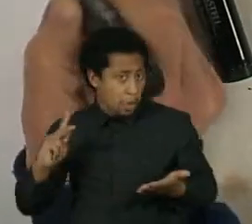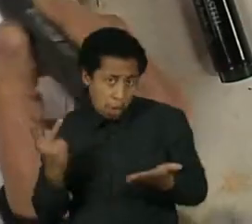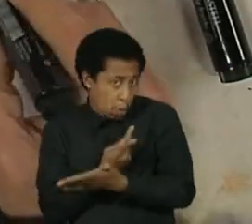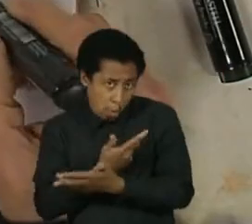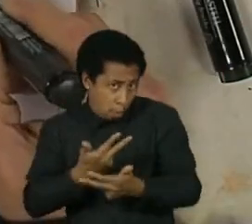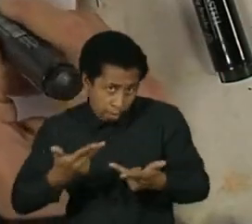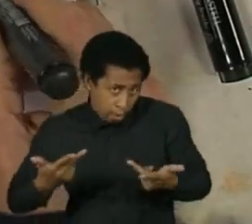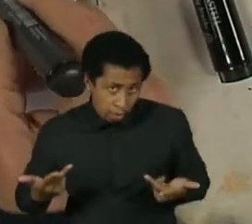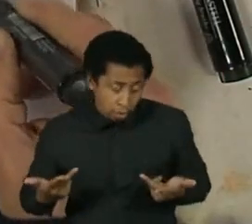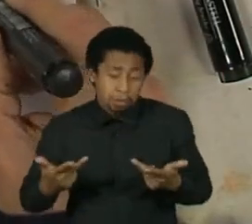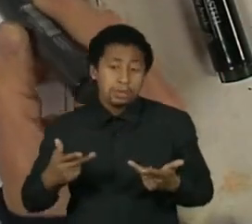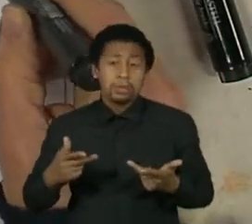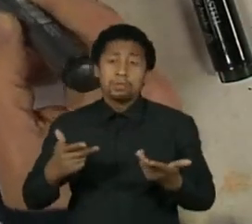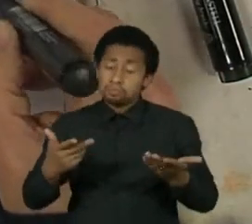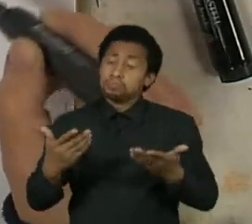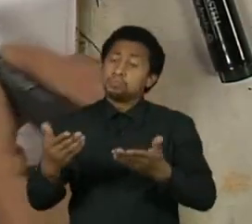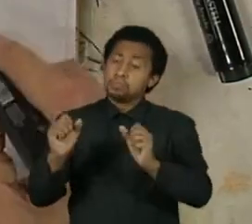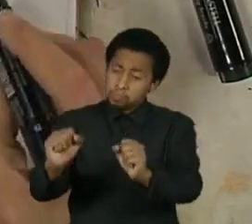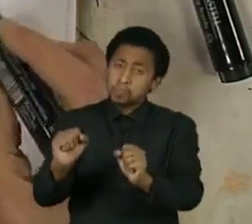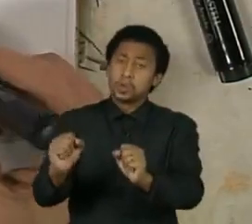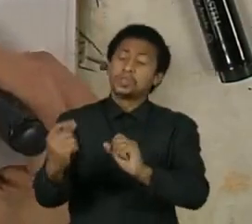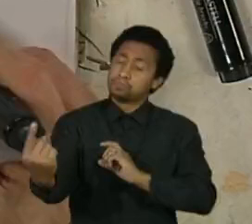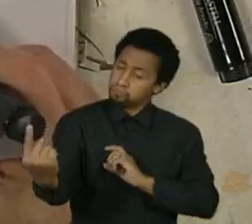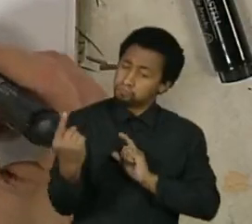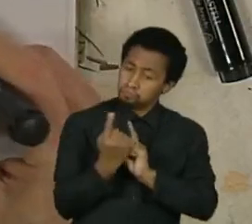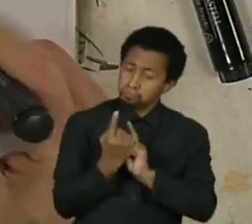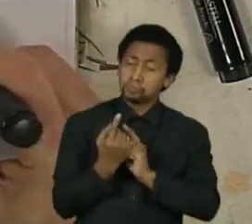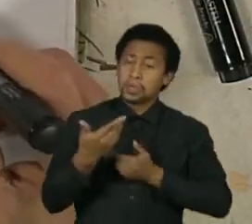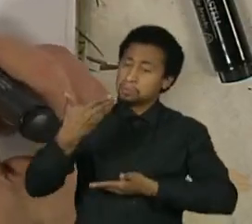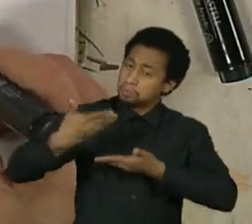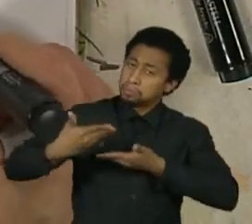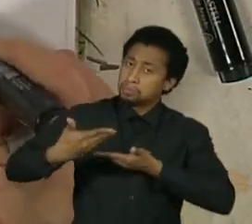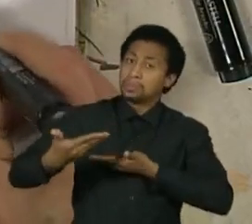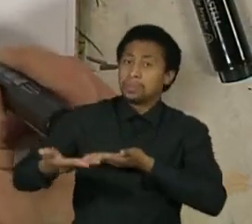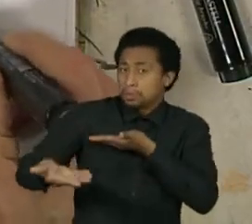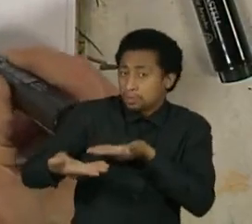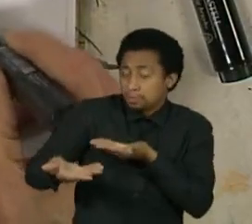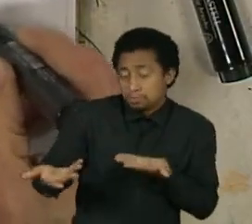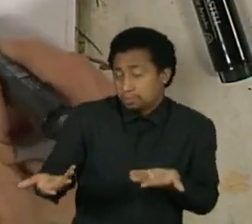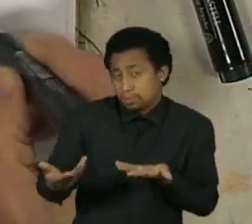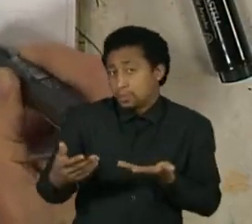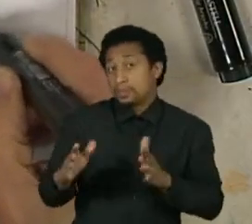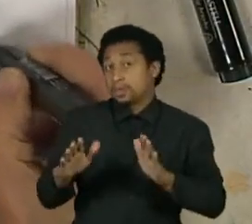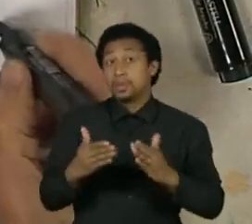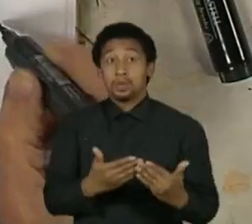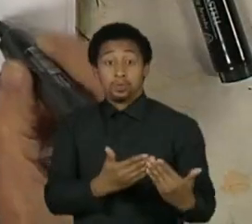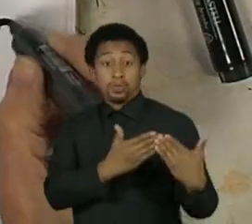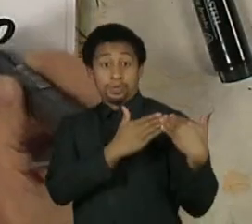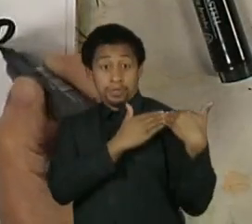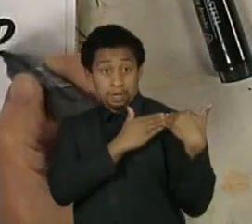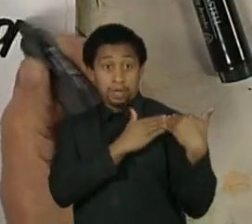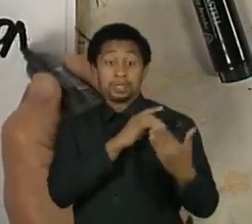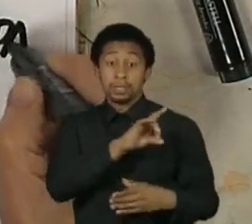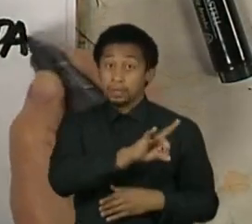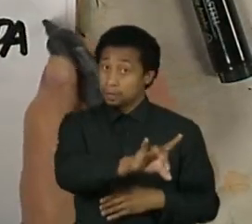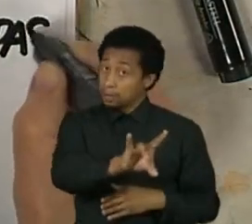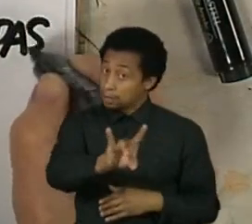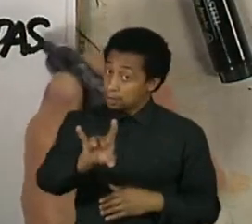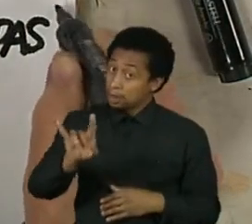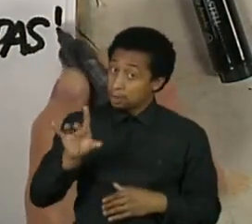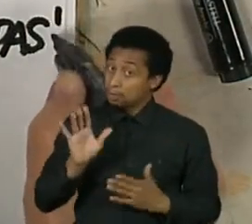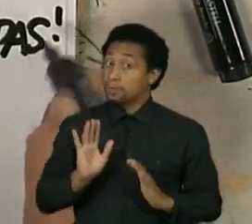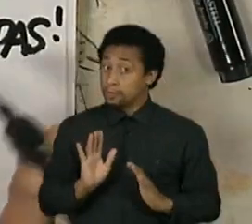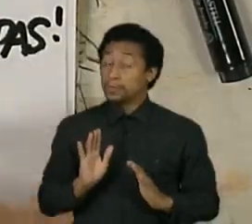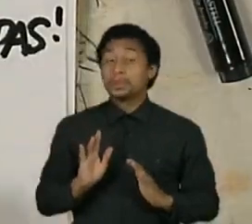aos apoiamentos dados à emenda de relator. Mas isso não afasta a responsabilidade normativa, formal e oficial do